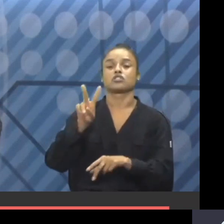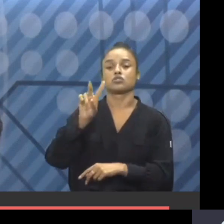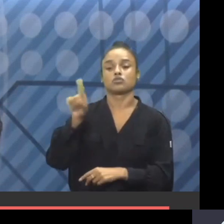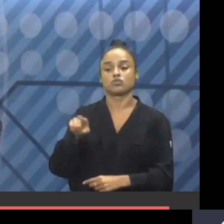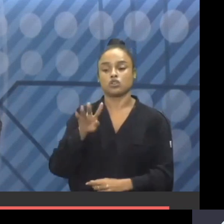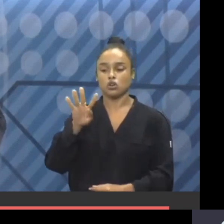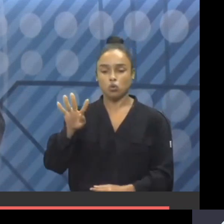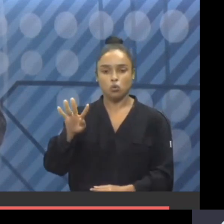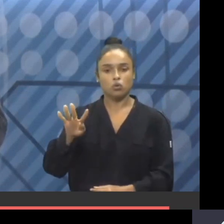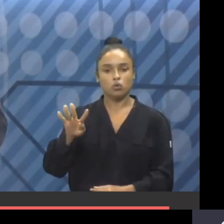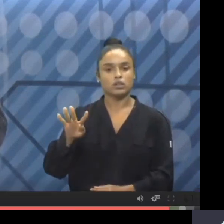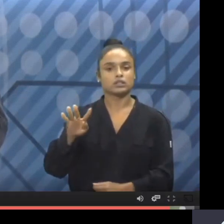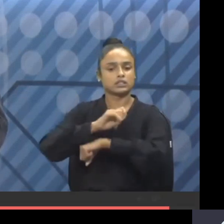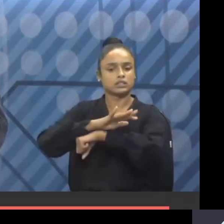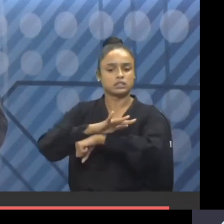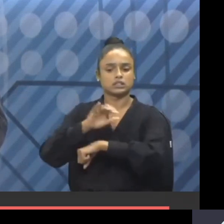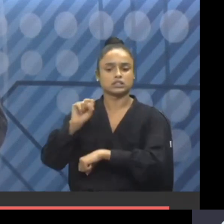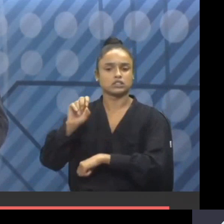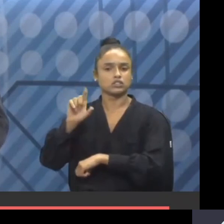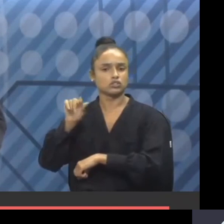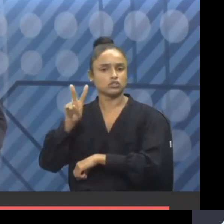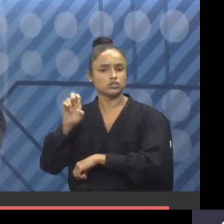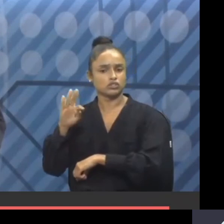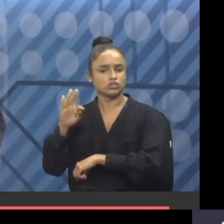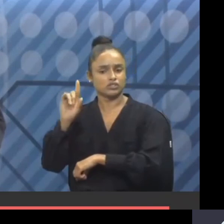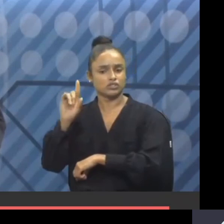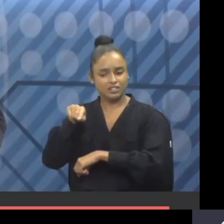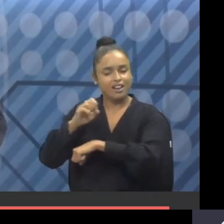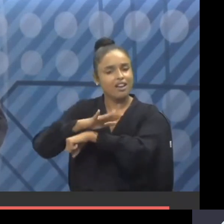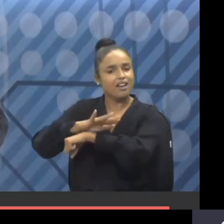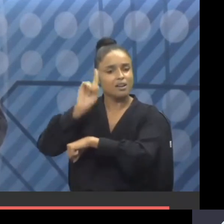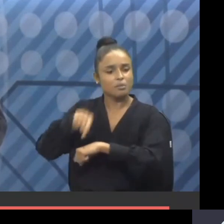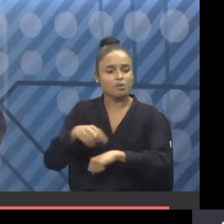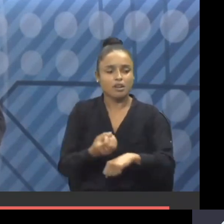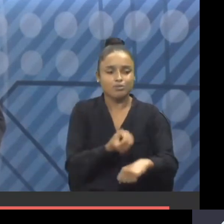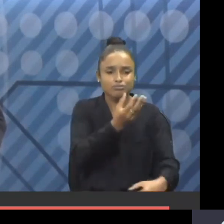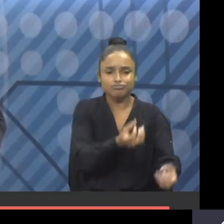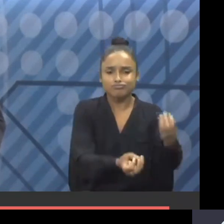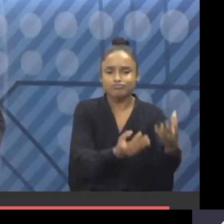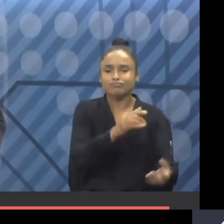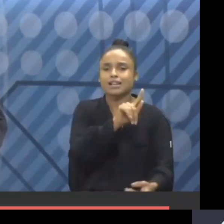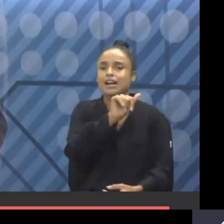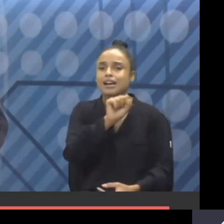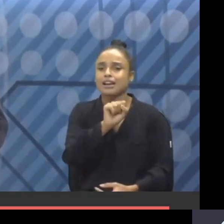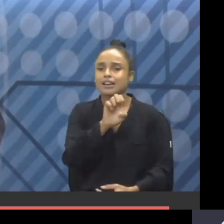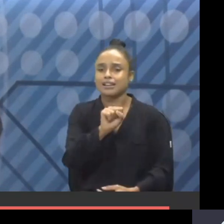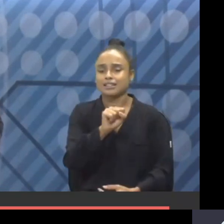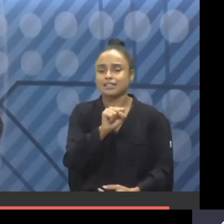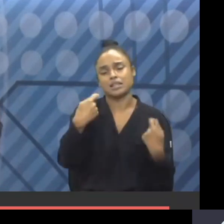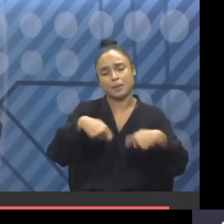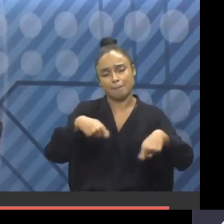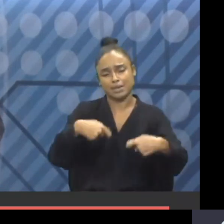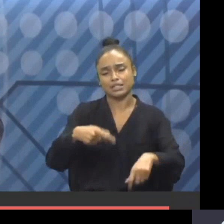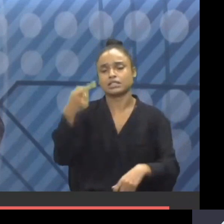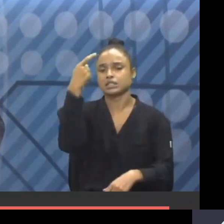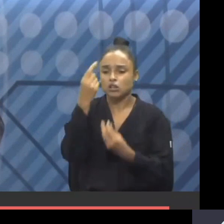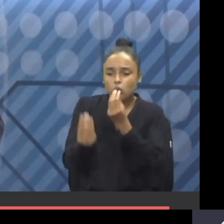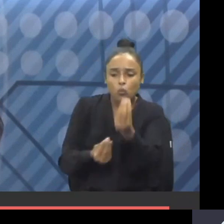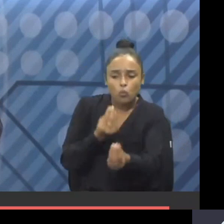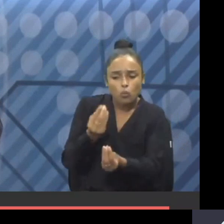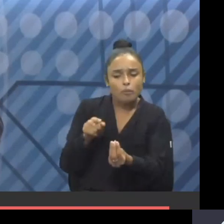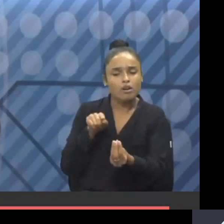um composto ácido no meio de solventes orgânicos, porque ele pode ter liberação de gases. Então, nós temos que verificar se